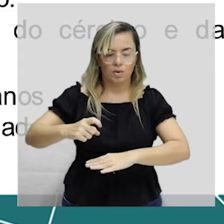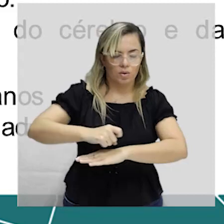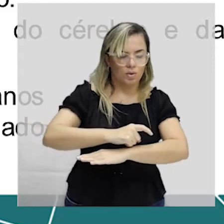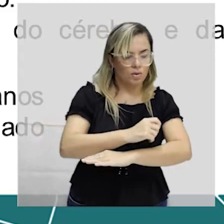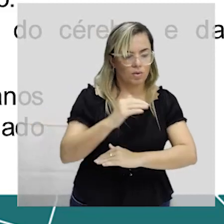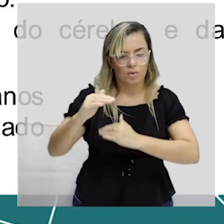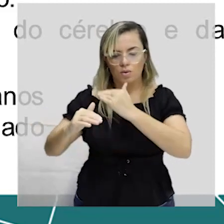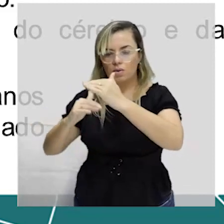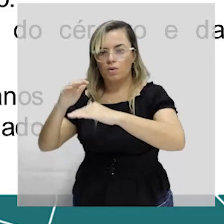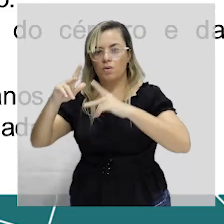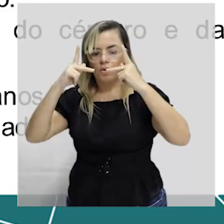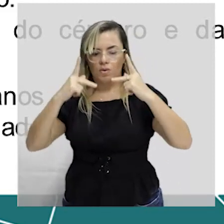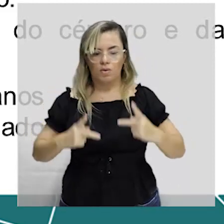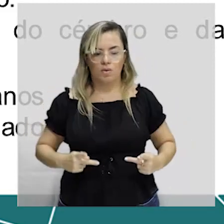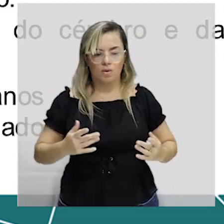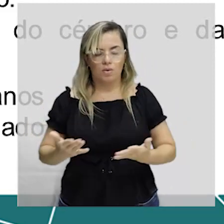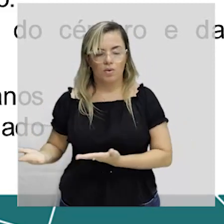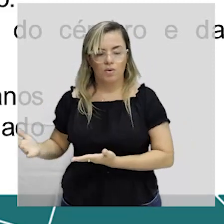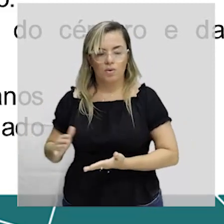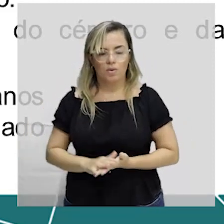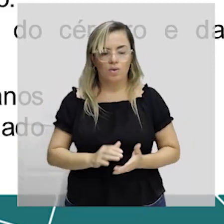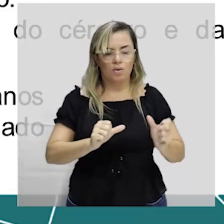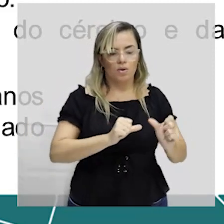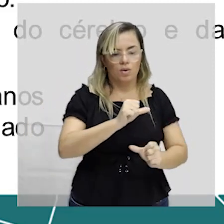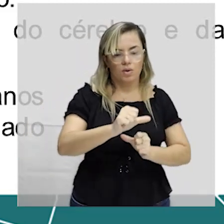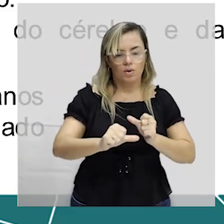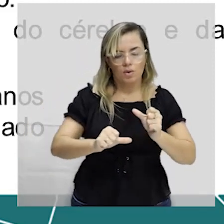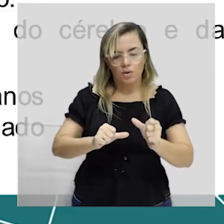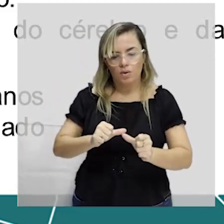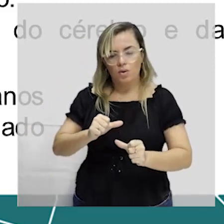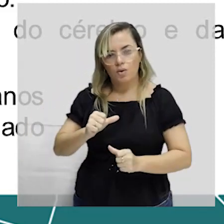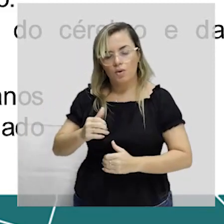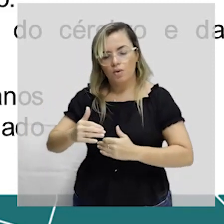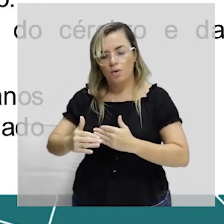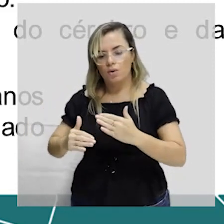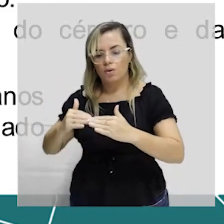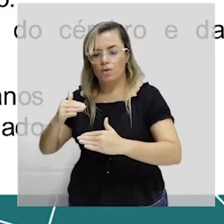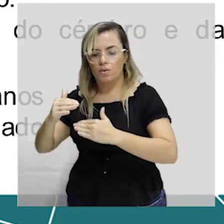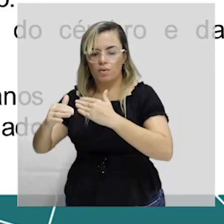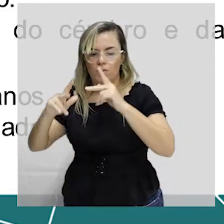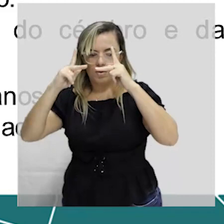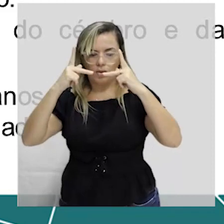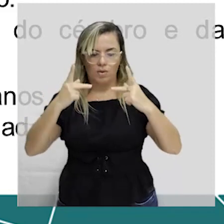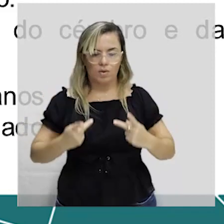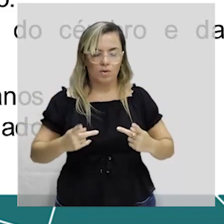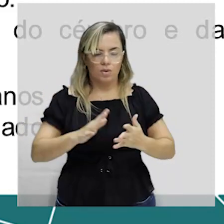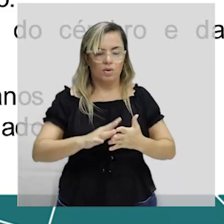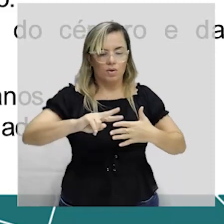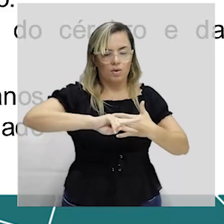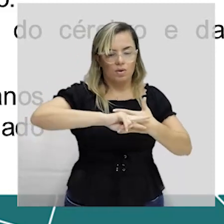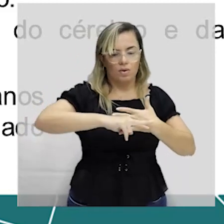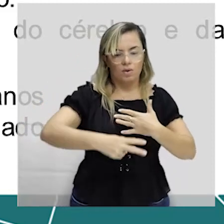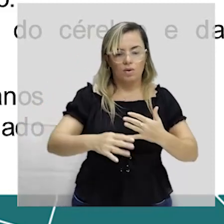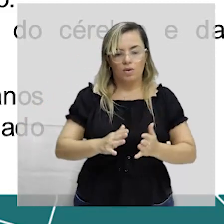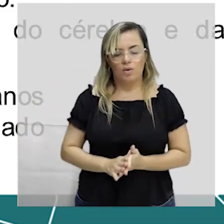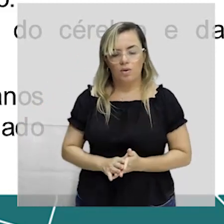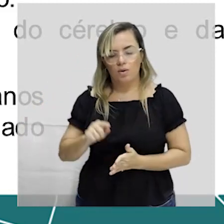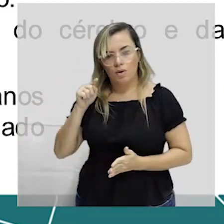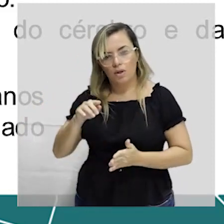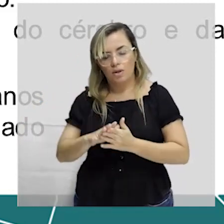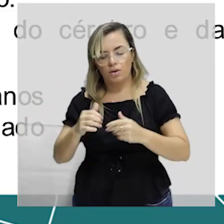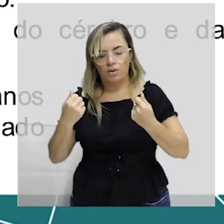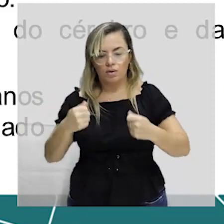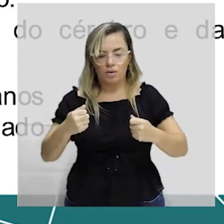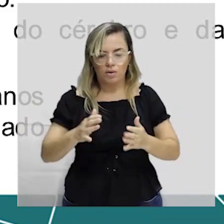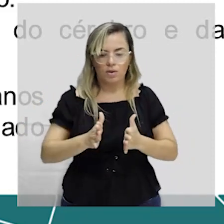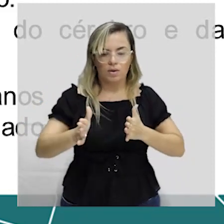né, dos seres humanos seria o quê? As alterações no ritmo do desenvolvimento dos humanos resultaram na